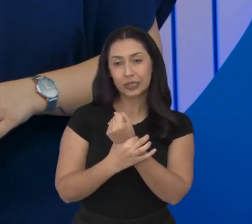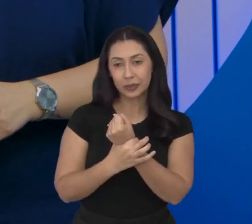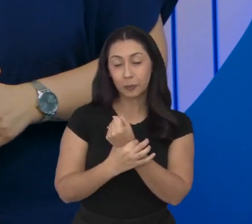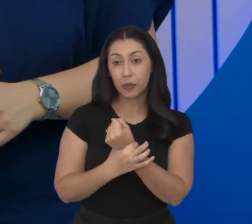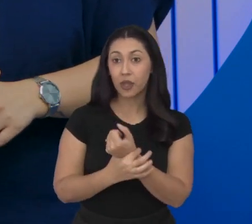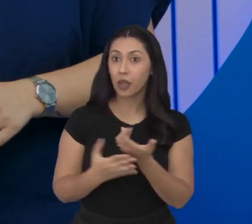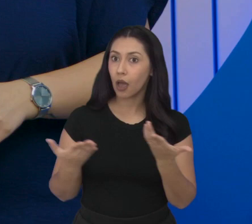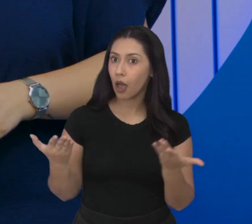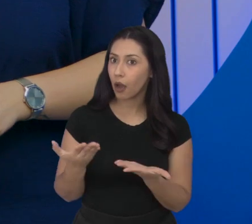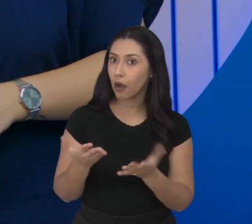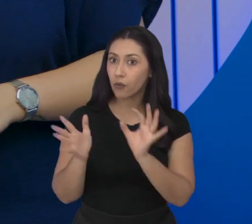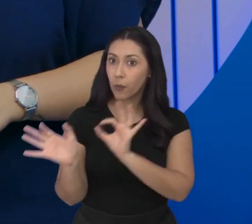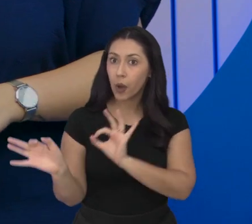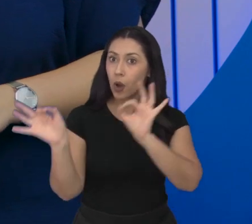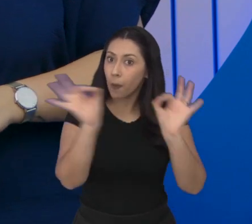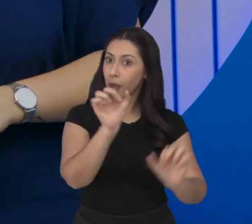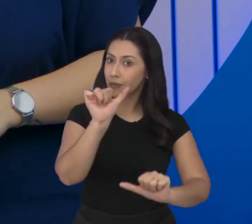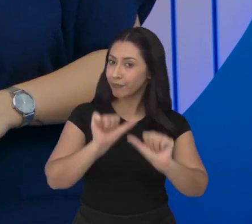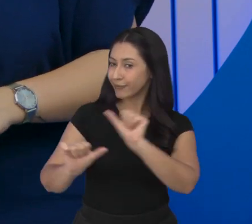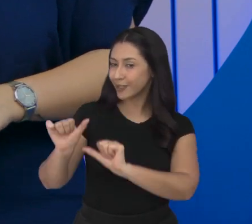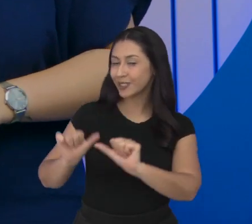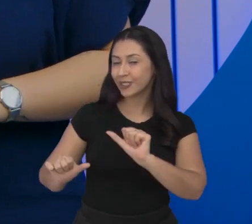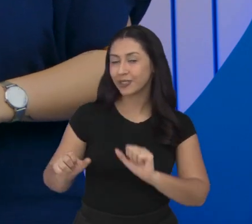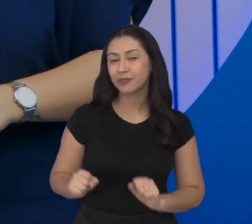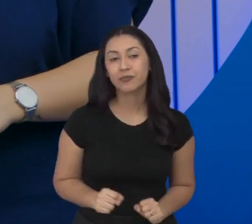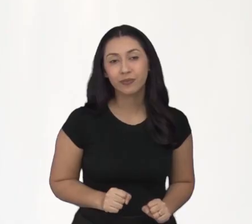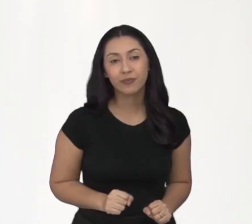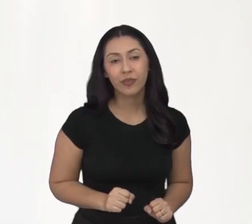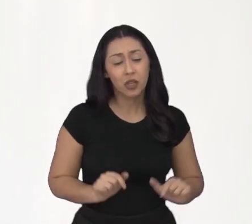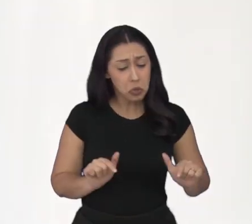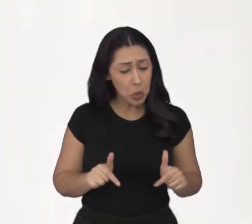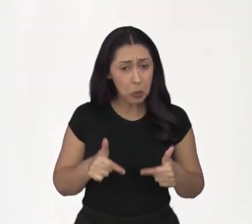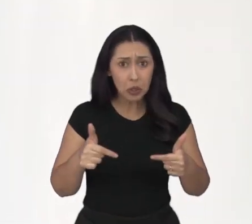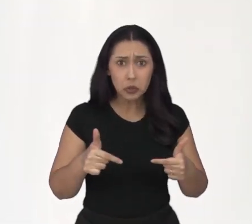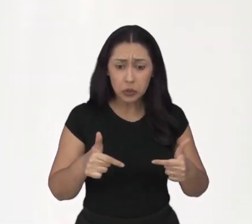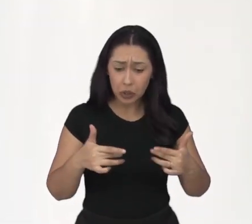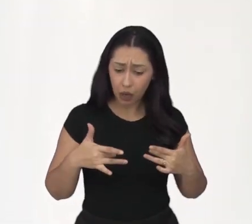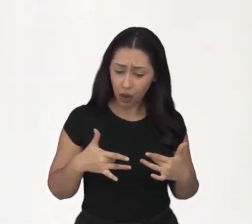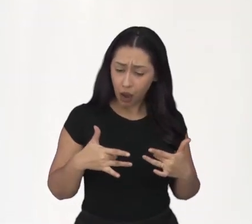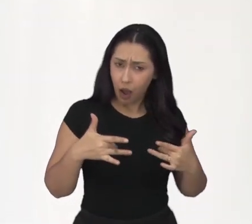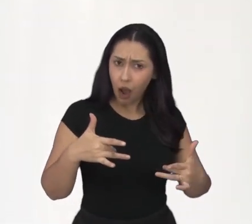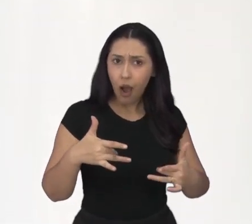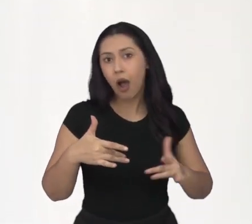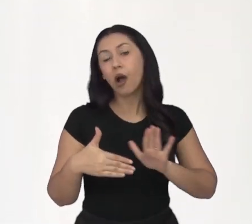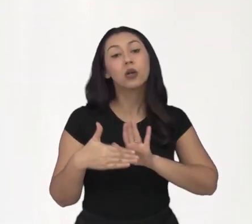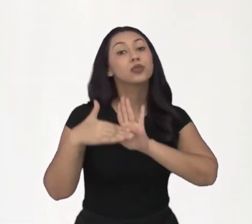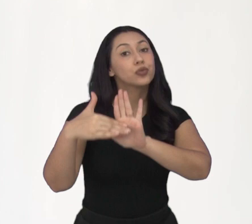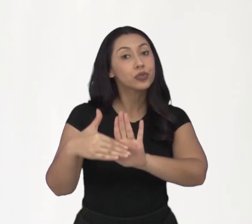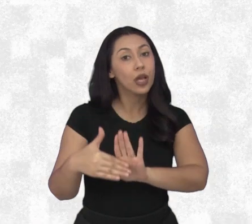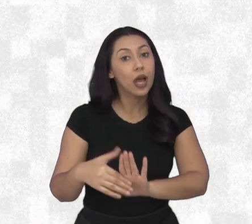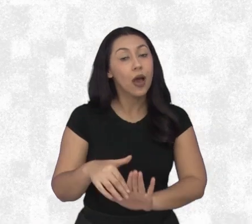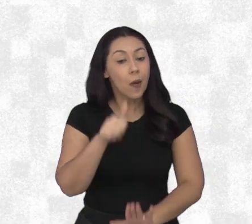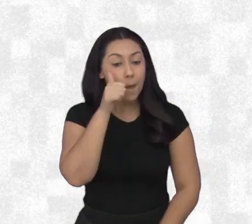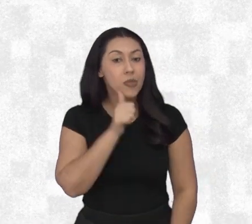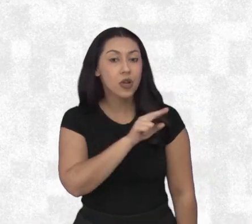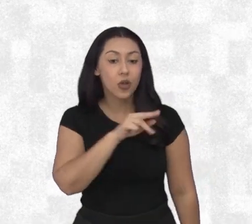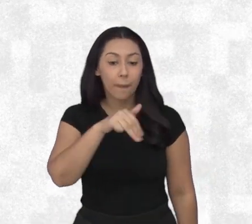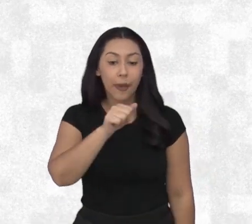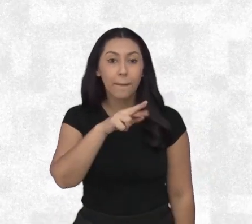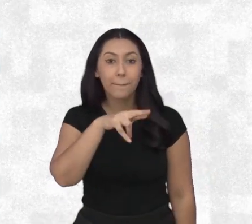Na reportagem a seguir, você confere as possíveis alterações. Em um gesto de amor ao próximo, Maria de Lourdes